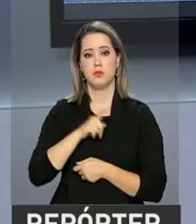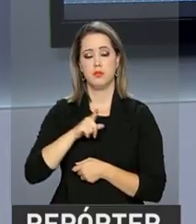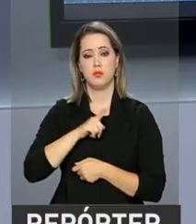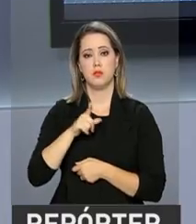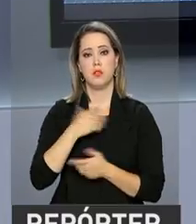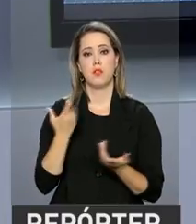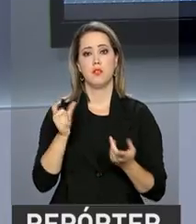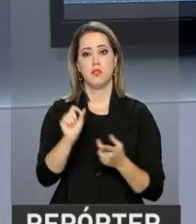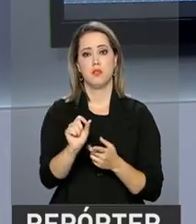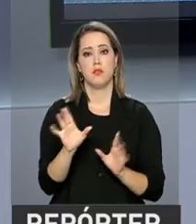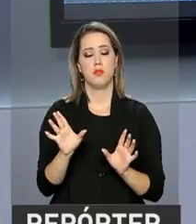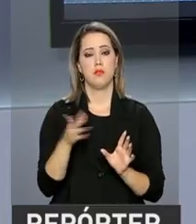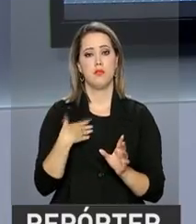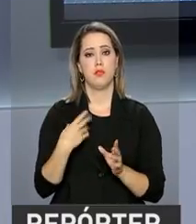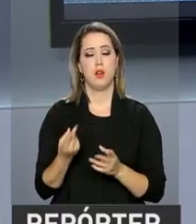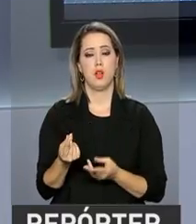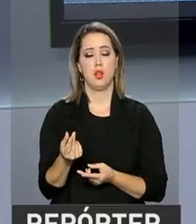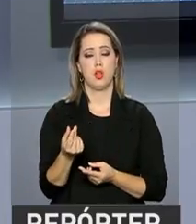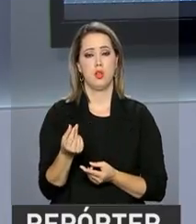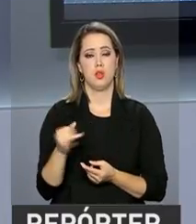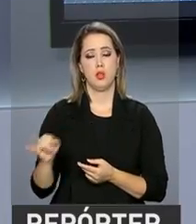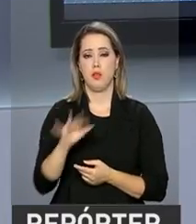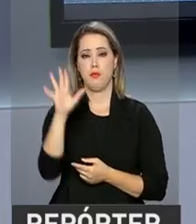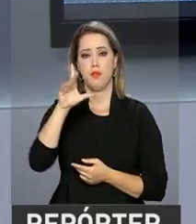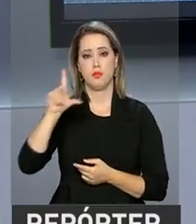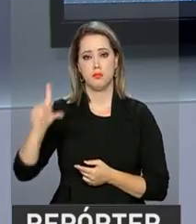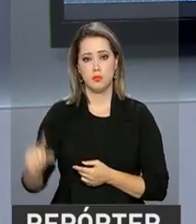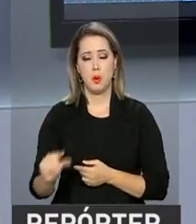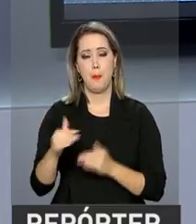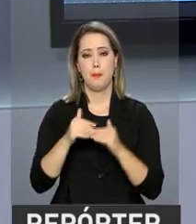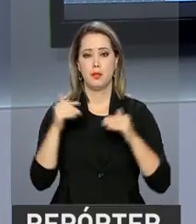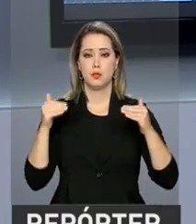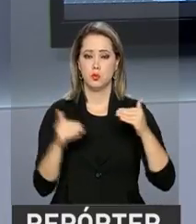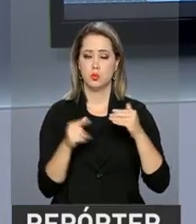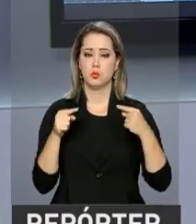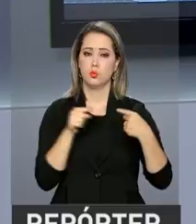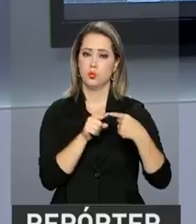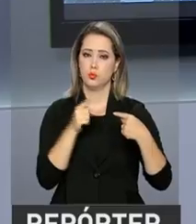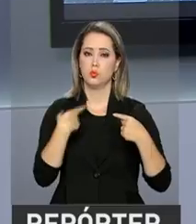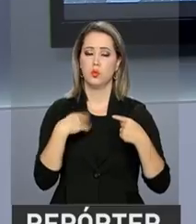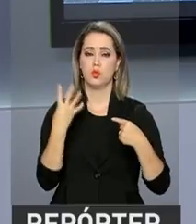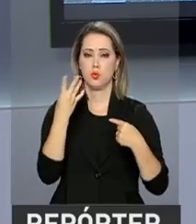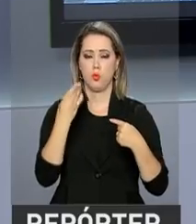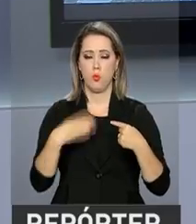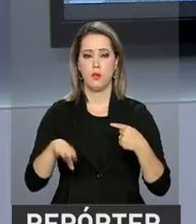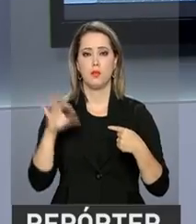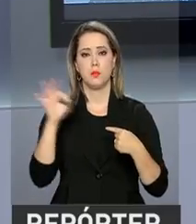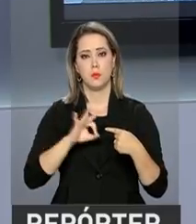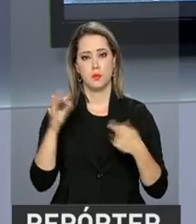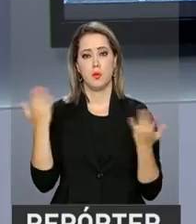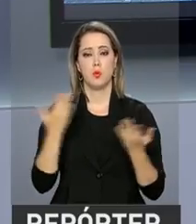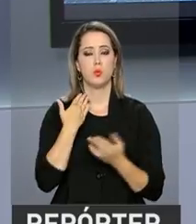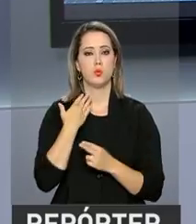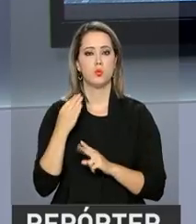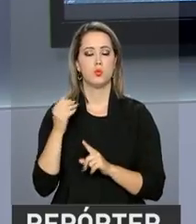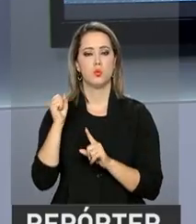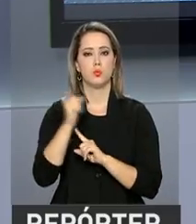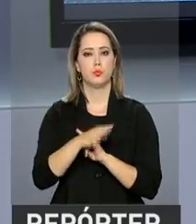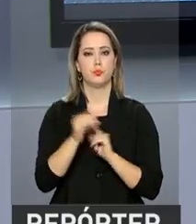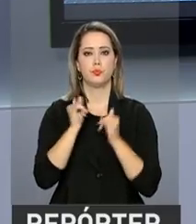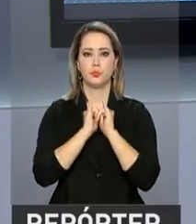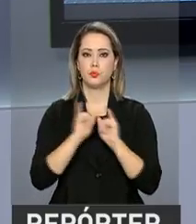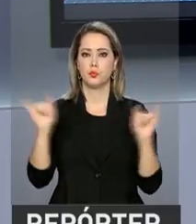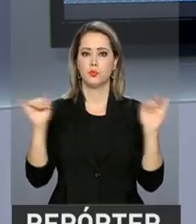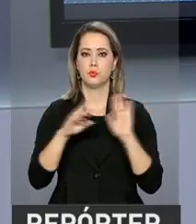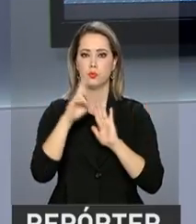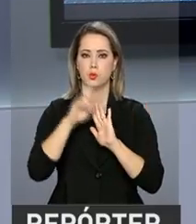que o índice fechará o ano abaixo do centro da meta do governo que é de 4 6 por cento hoje o banco central divulgou o relatório